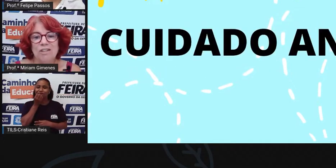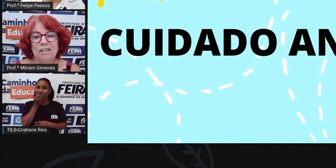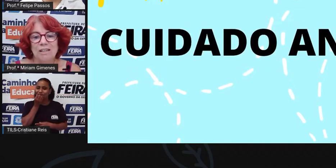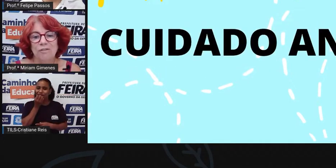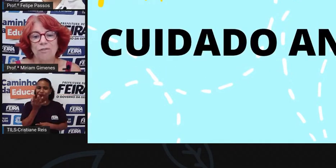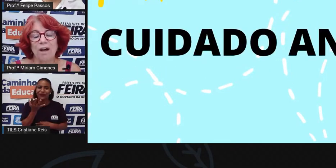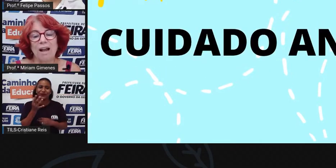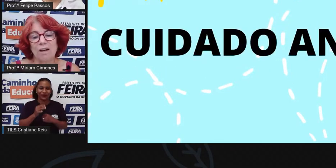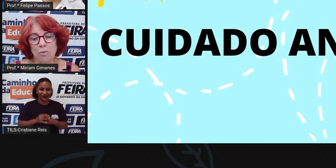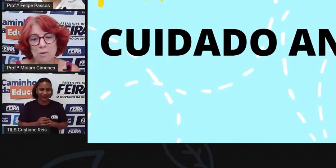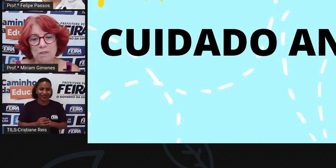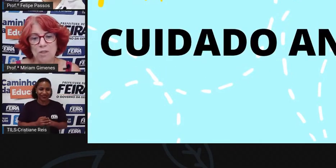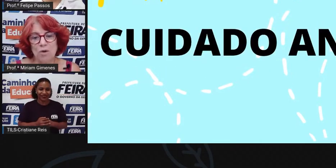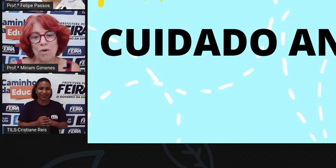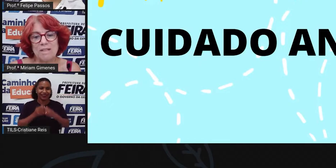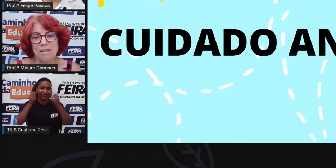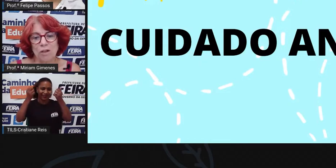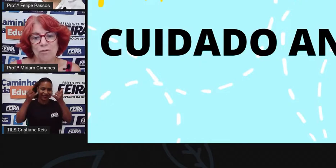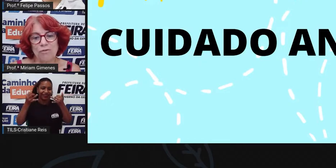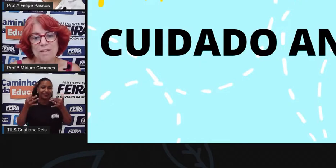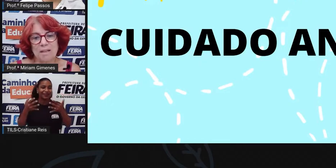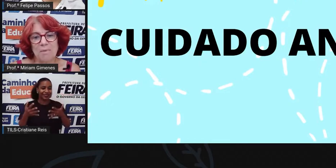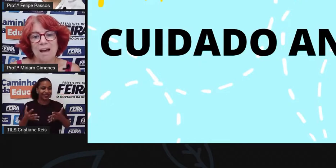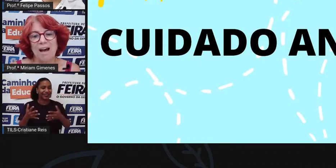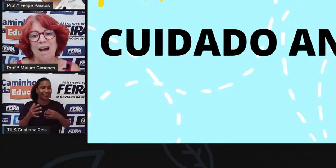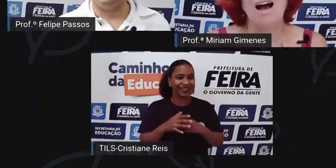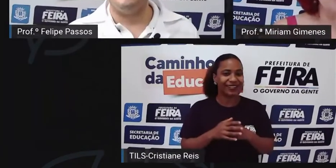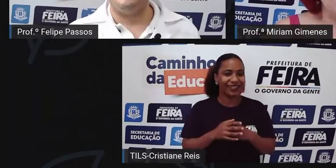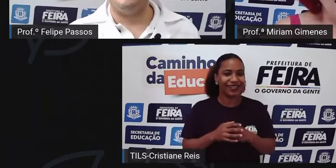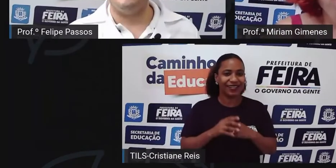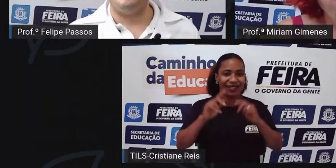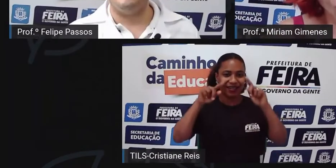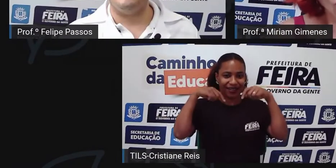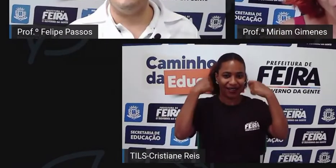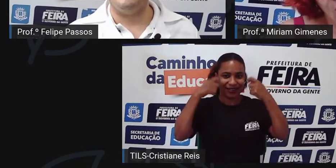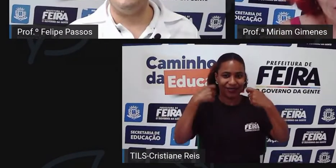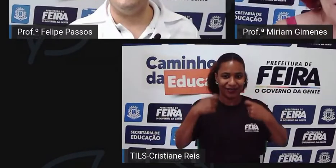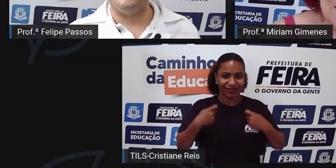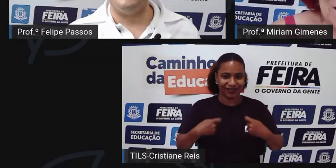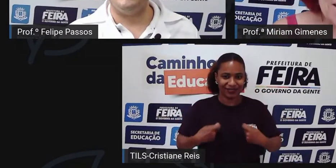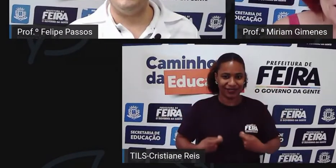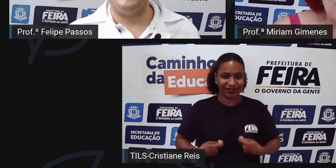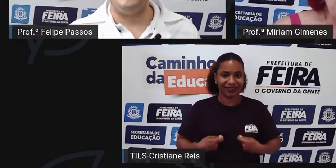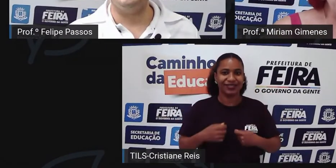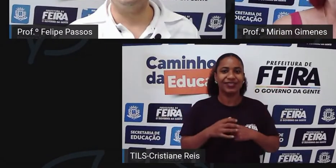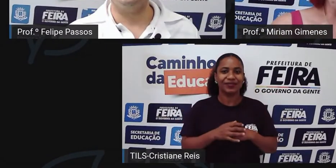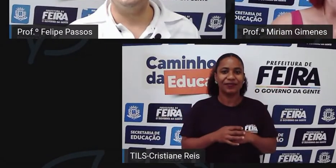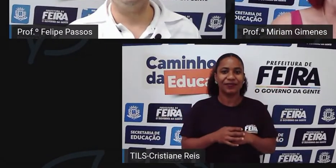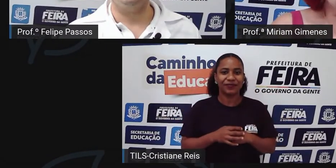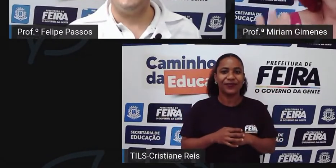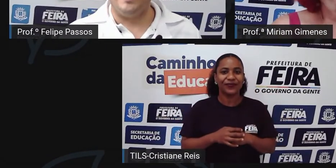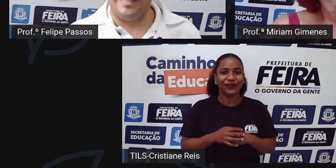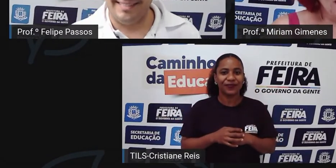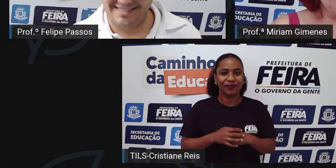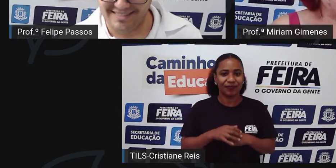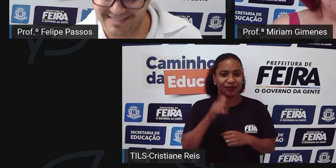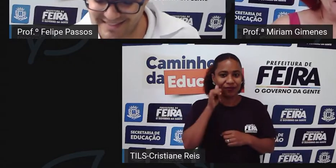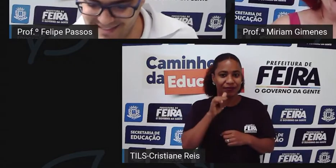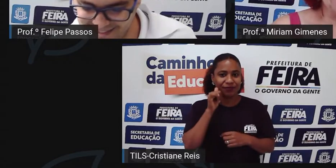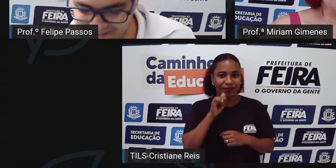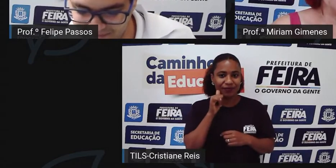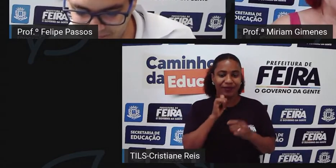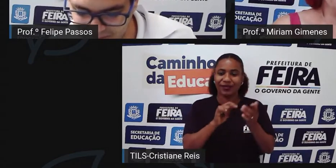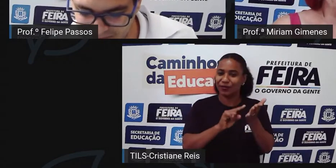De falar com as pessoas, então eu vou fazer minha autodescrição Sou uma mulher